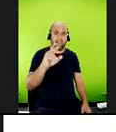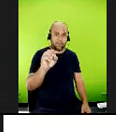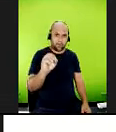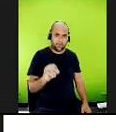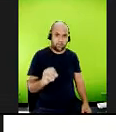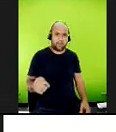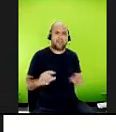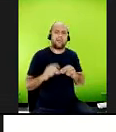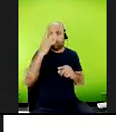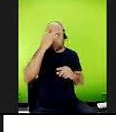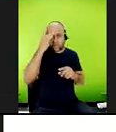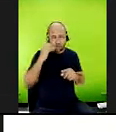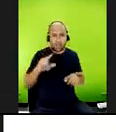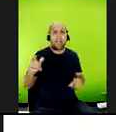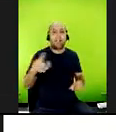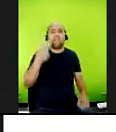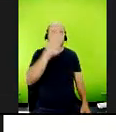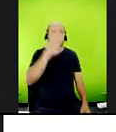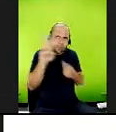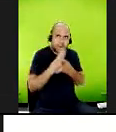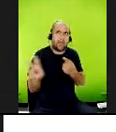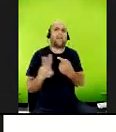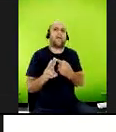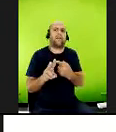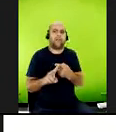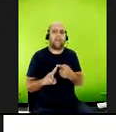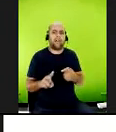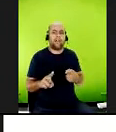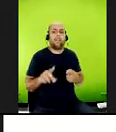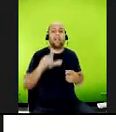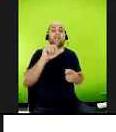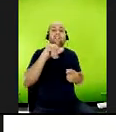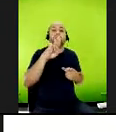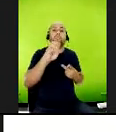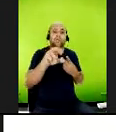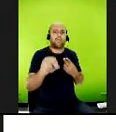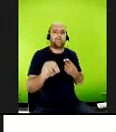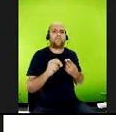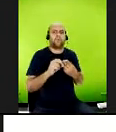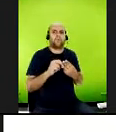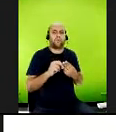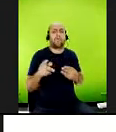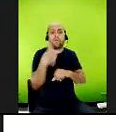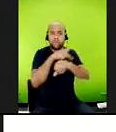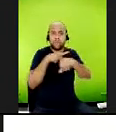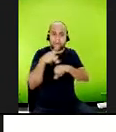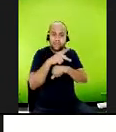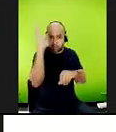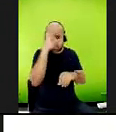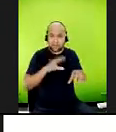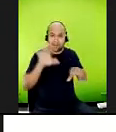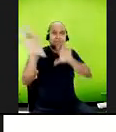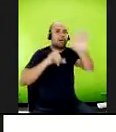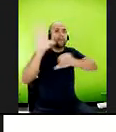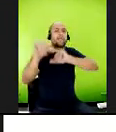taitiano venezuelano Luis Libaneses vai sempre fomos um país que receber muita gente historicamente japoneses